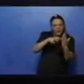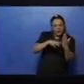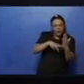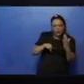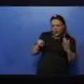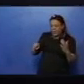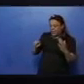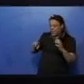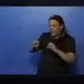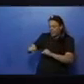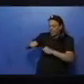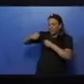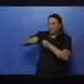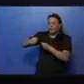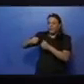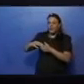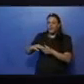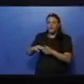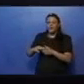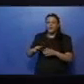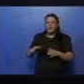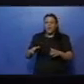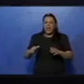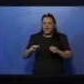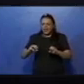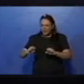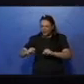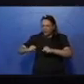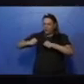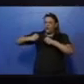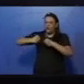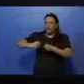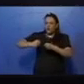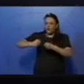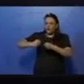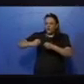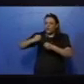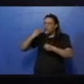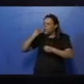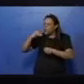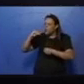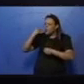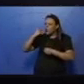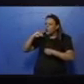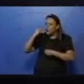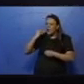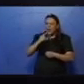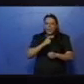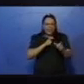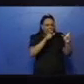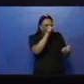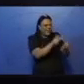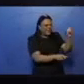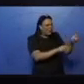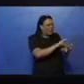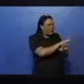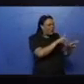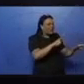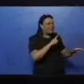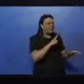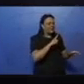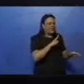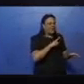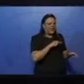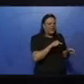defende. Eu falo que é aquele poder de persuasão que muitos têm. Há pessoas que têm um poder de persuasão, de